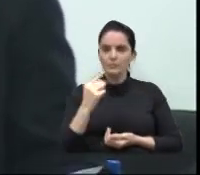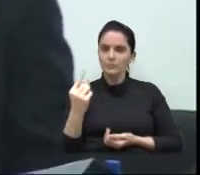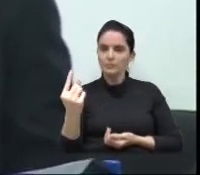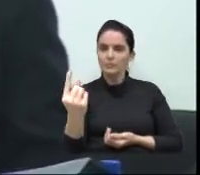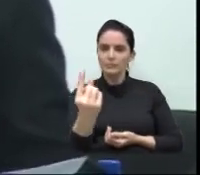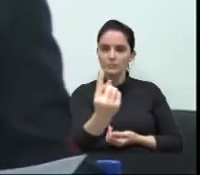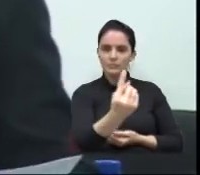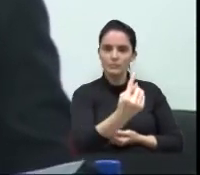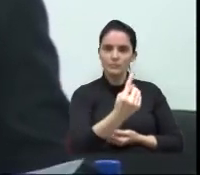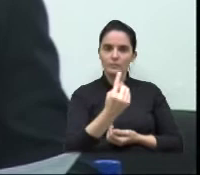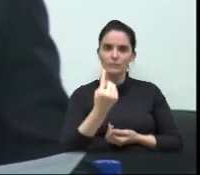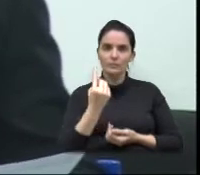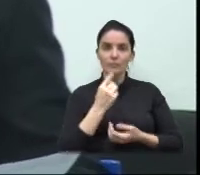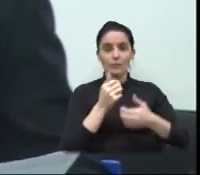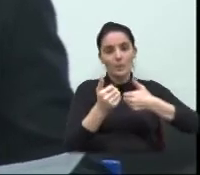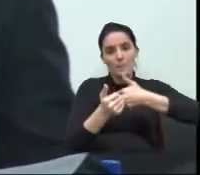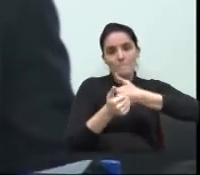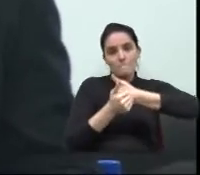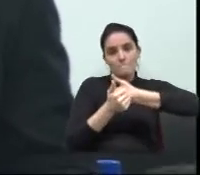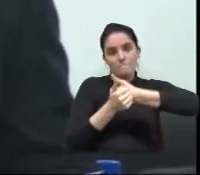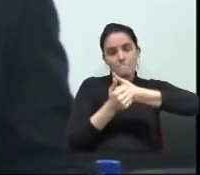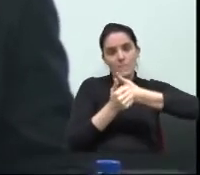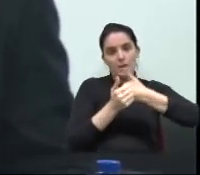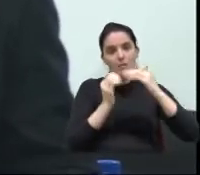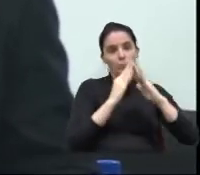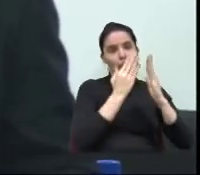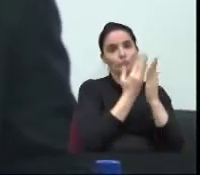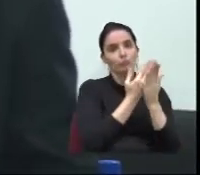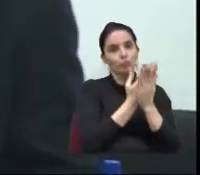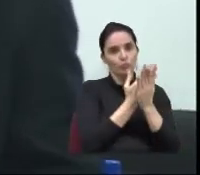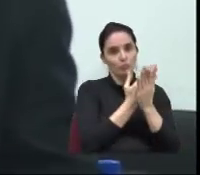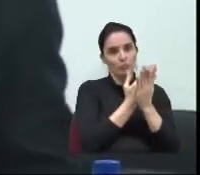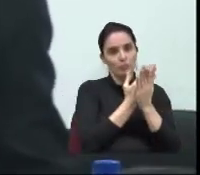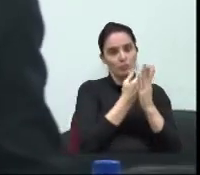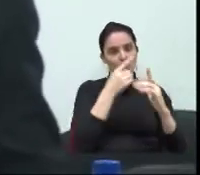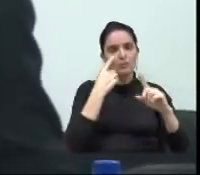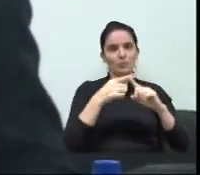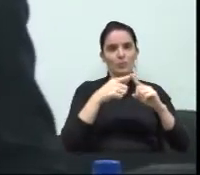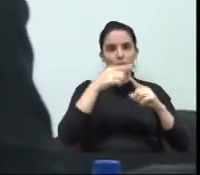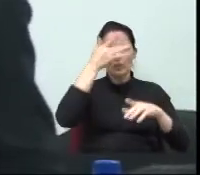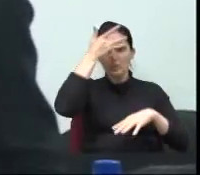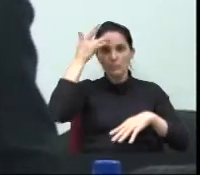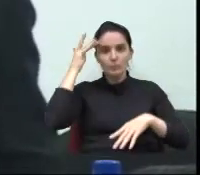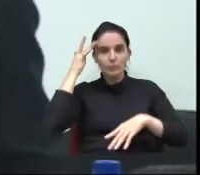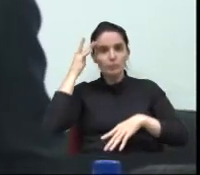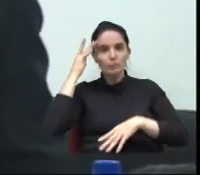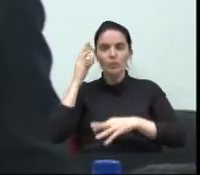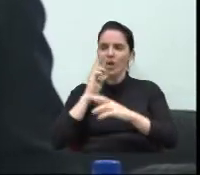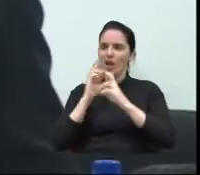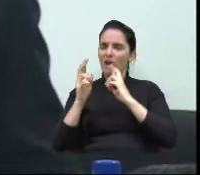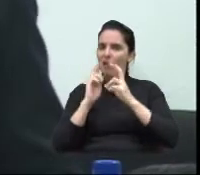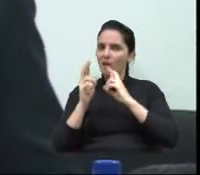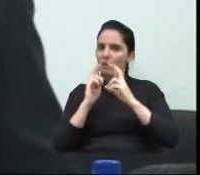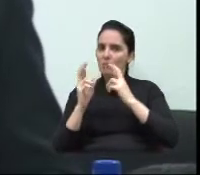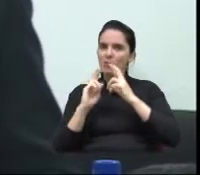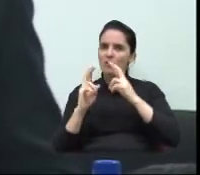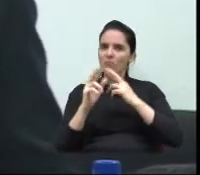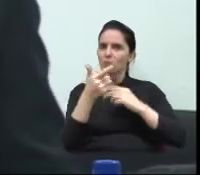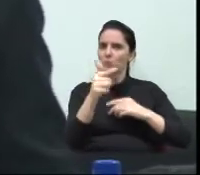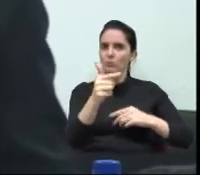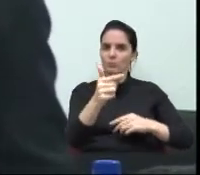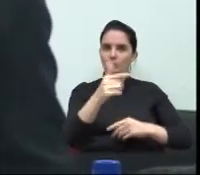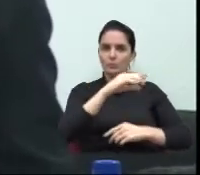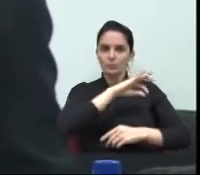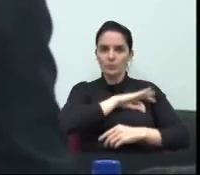tem recebido em seu gabinete várias reclamações da ausência das viaturas que